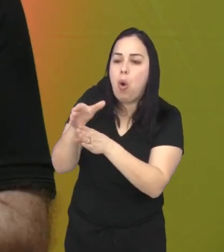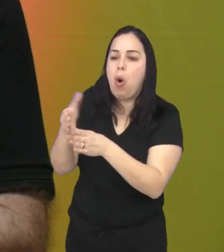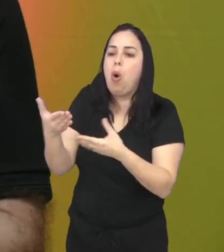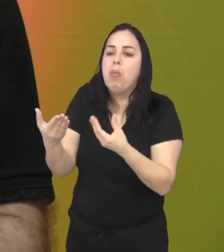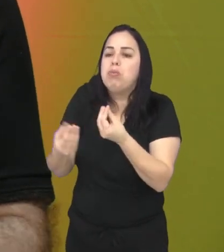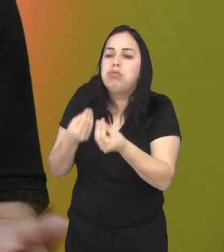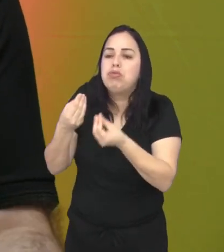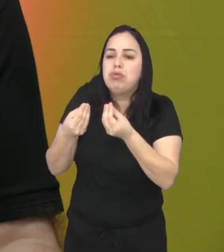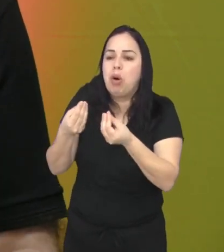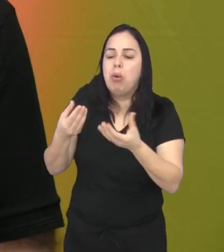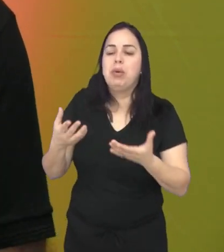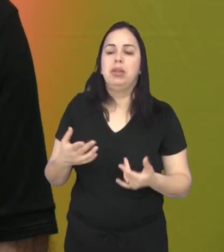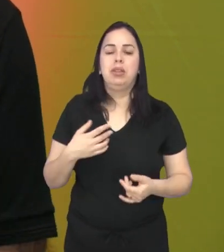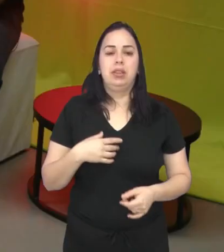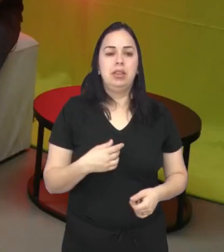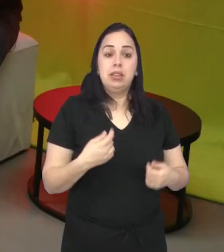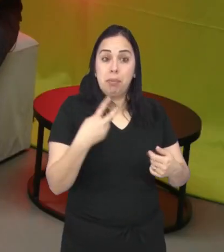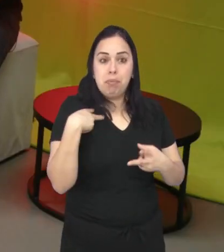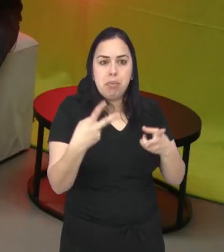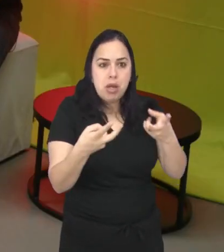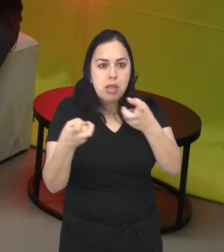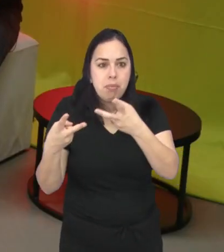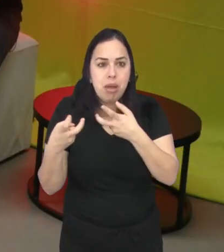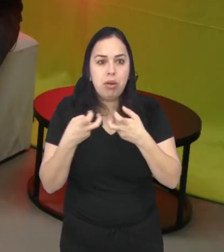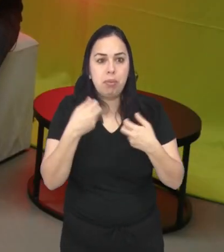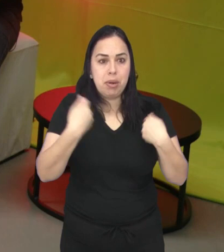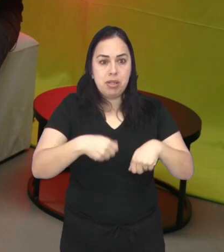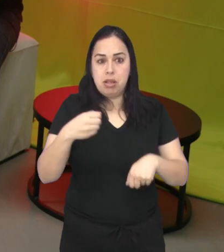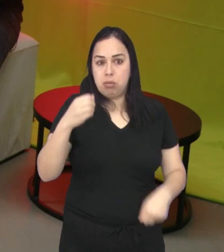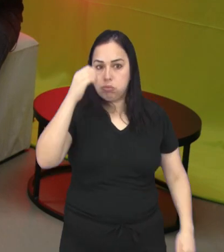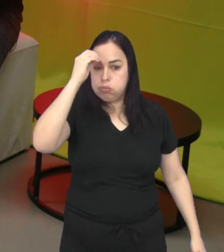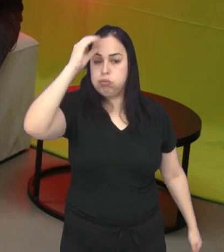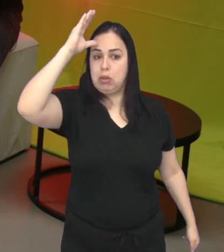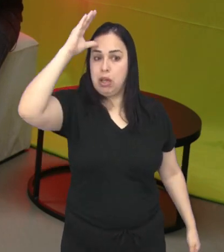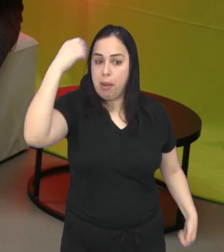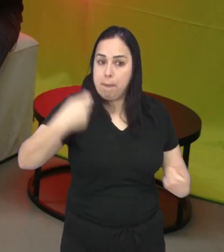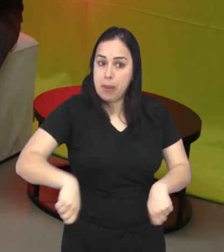na pele de não saber como fazer. Você sentiu essa necessidade de ter mais